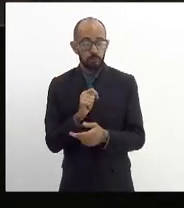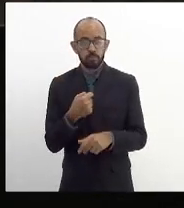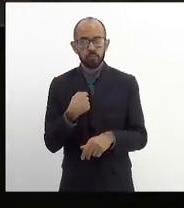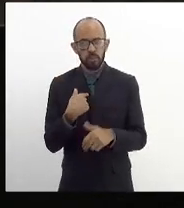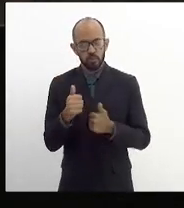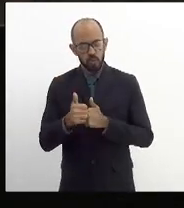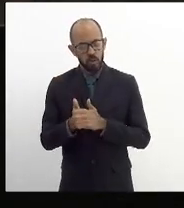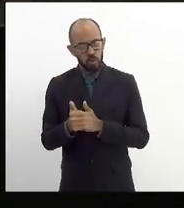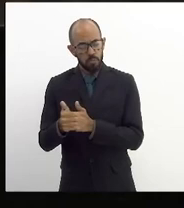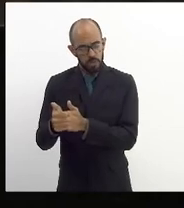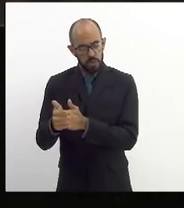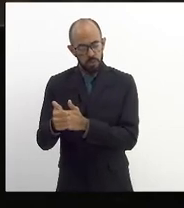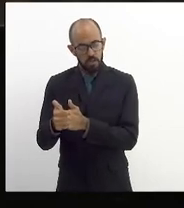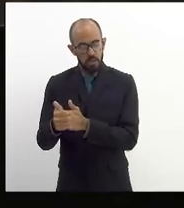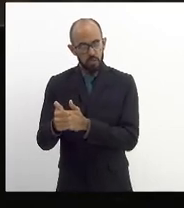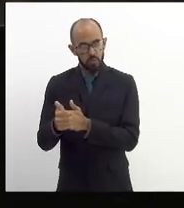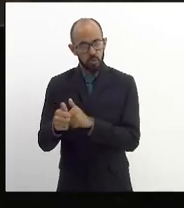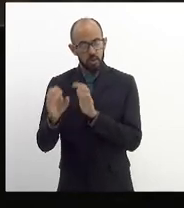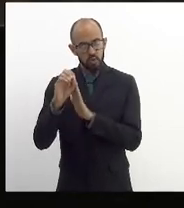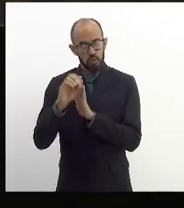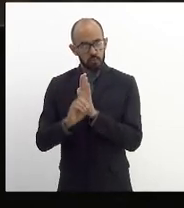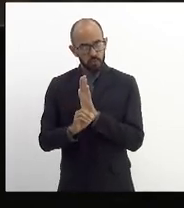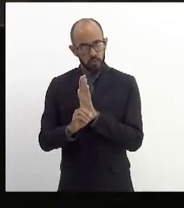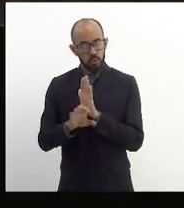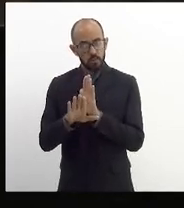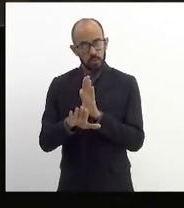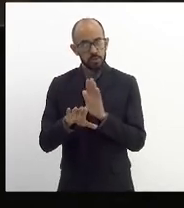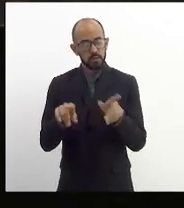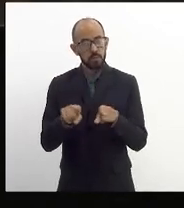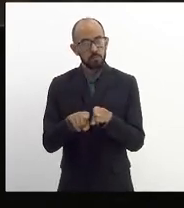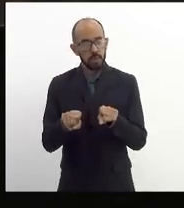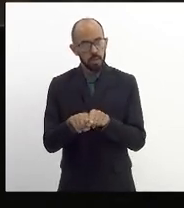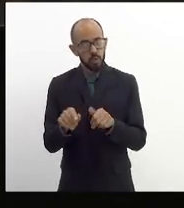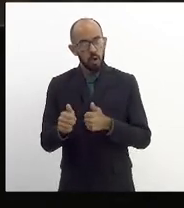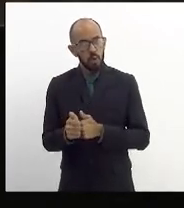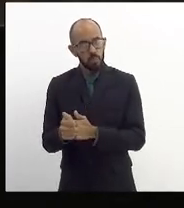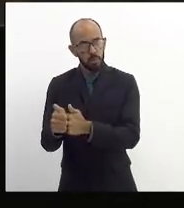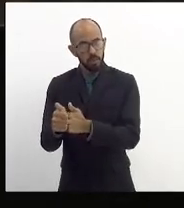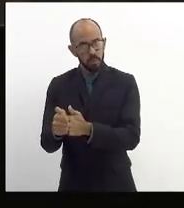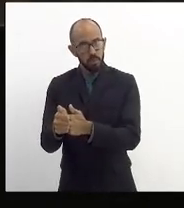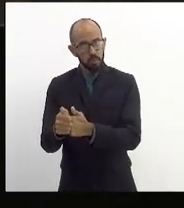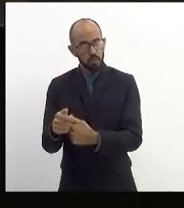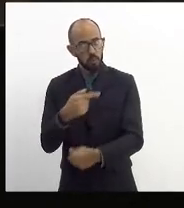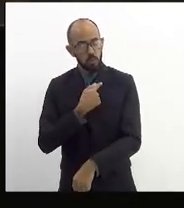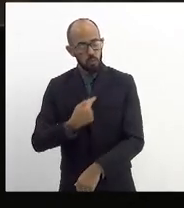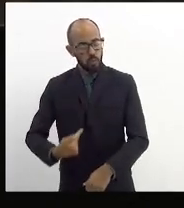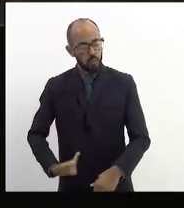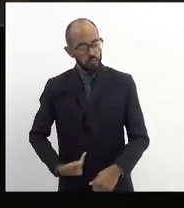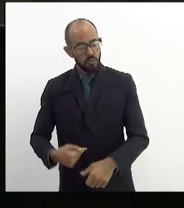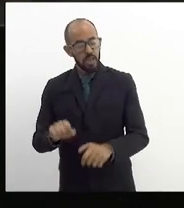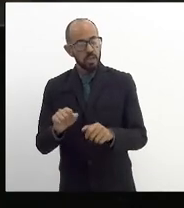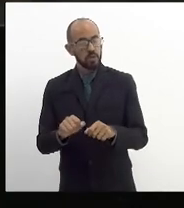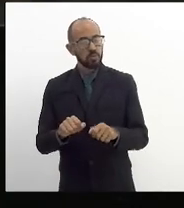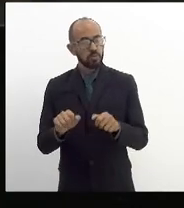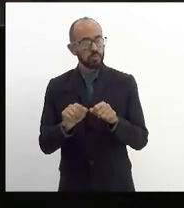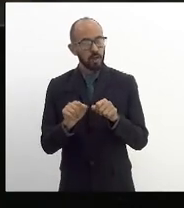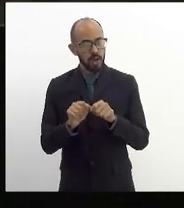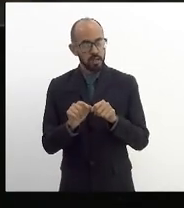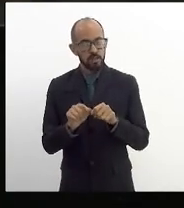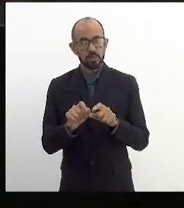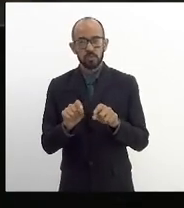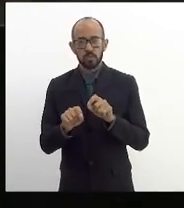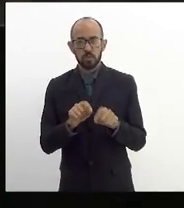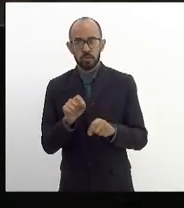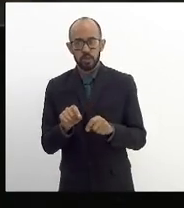só a movimentação desse eu fiz como também tem acompanhado o movimento que o Governo dos Estados reais né no